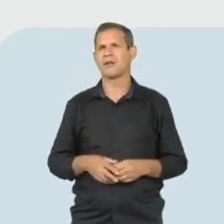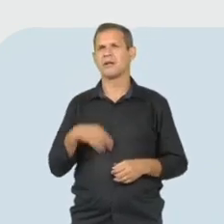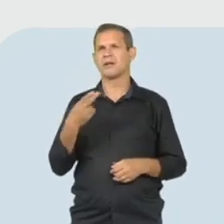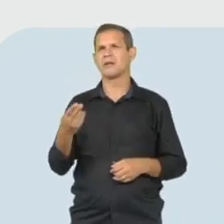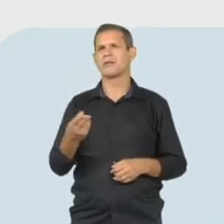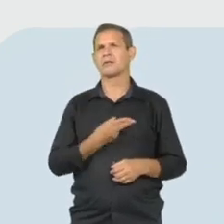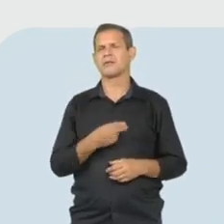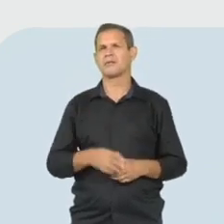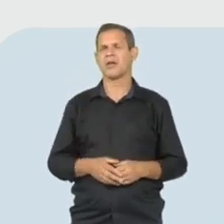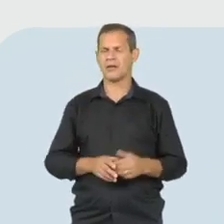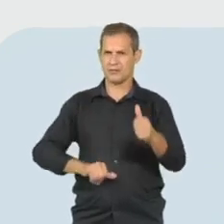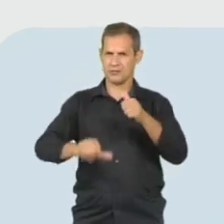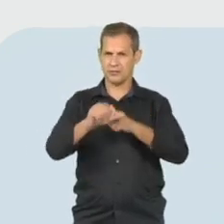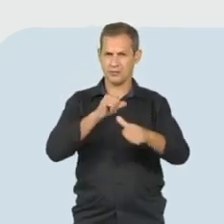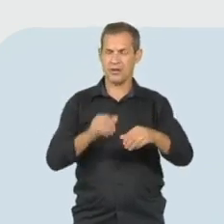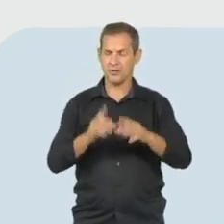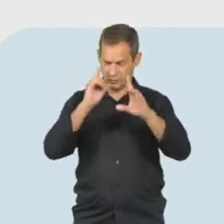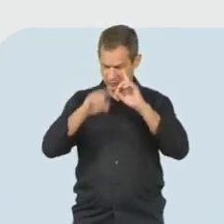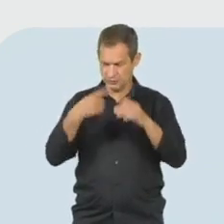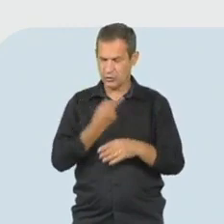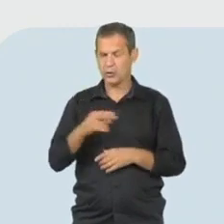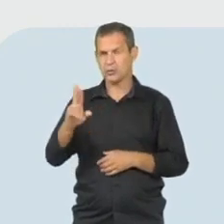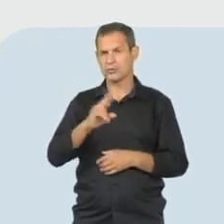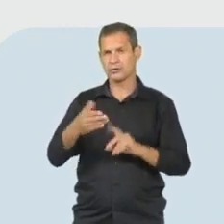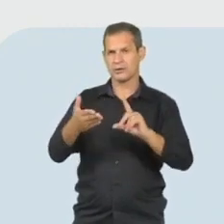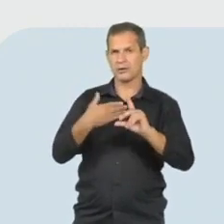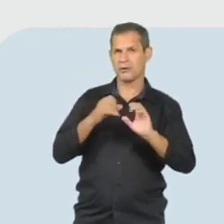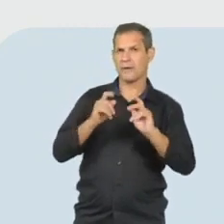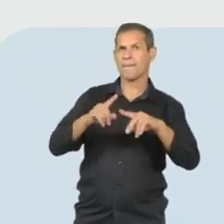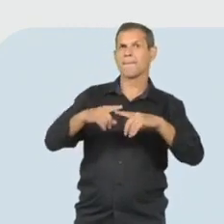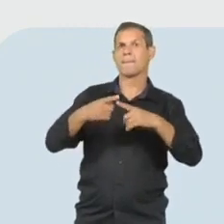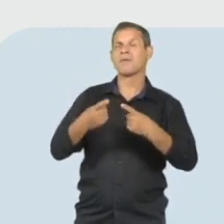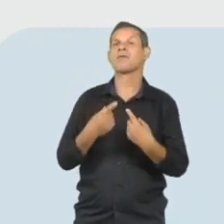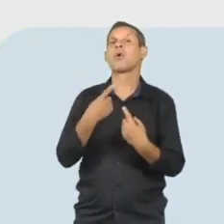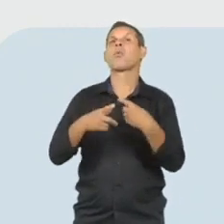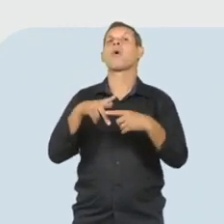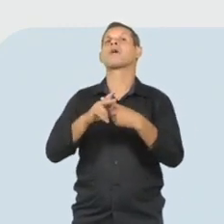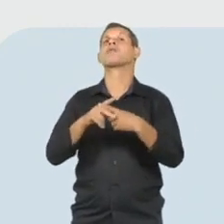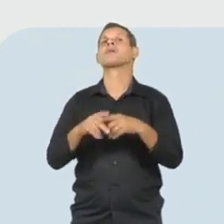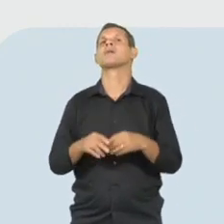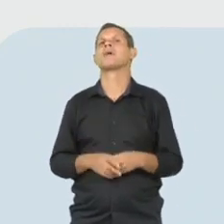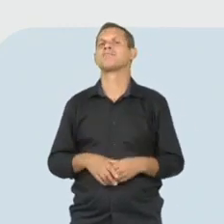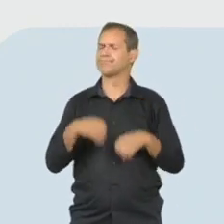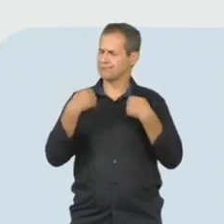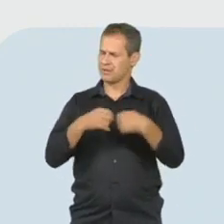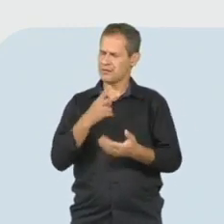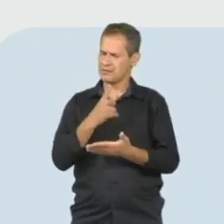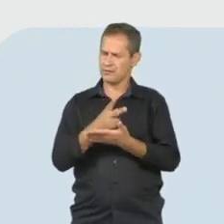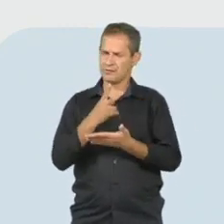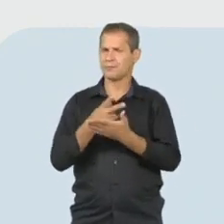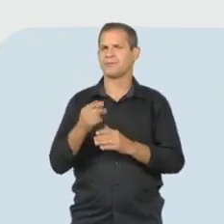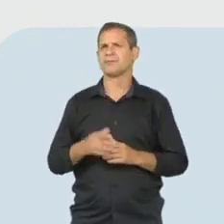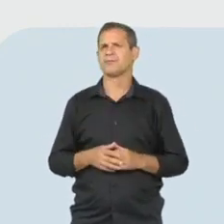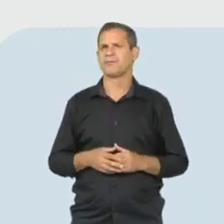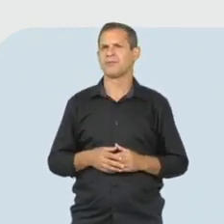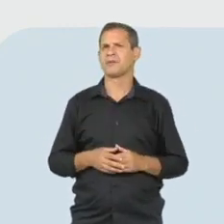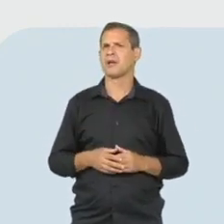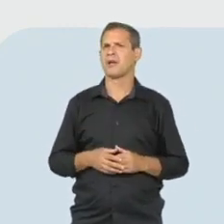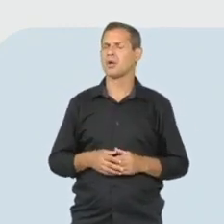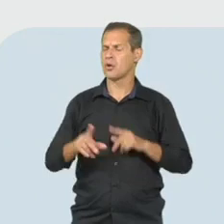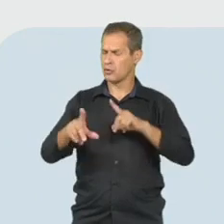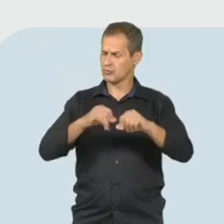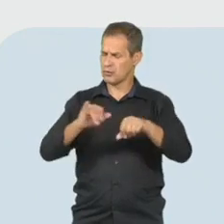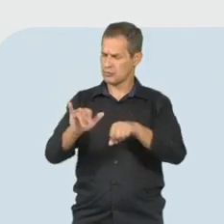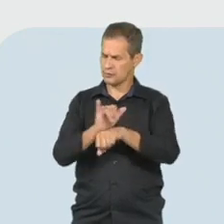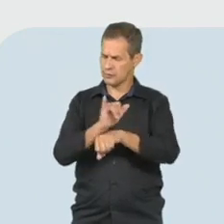nossas transformações e os dados que a gente usa durante a aula. Quais ferramentas são necessárias para que uma tomada